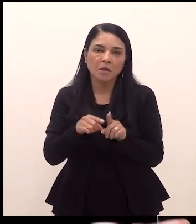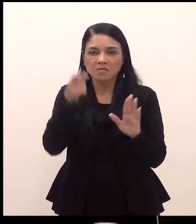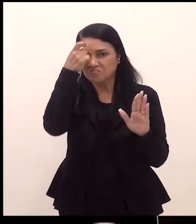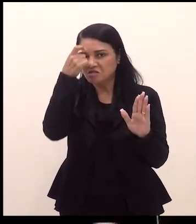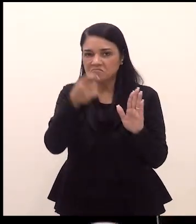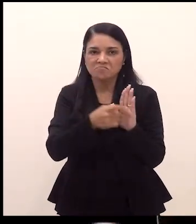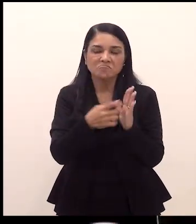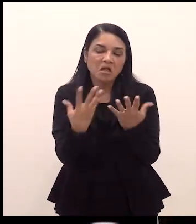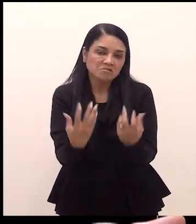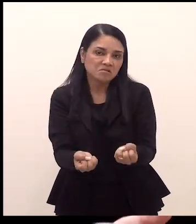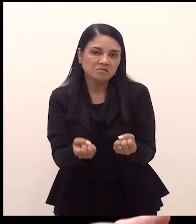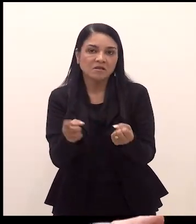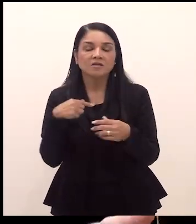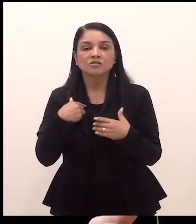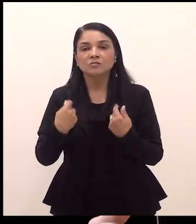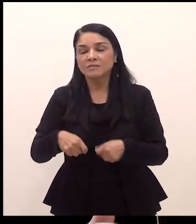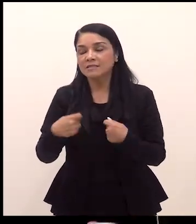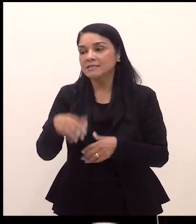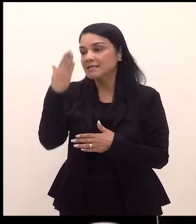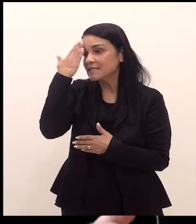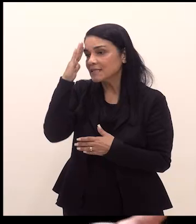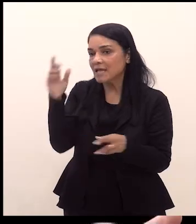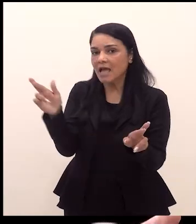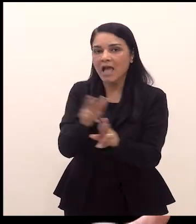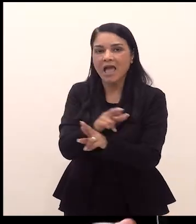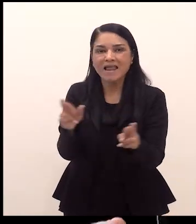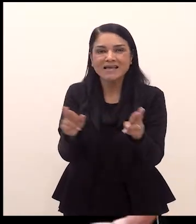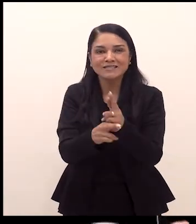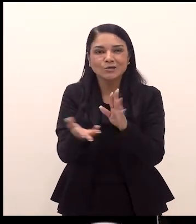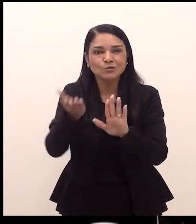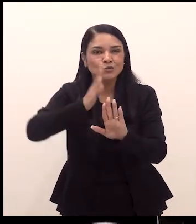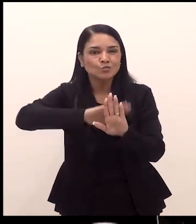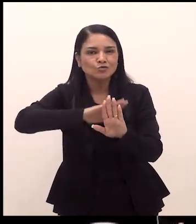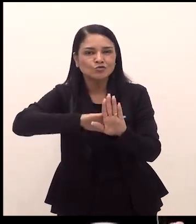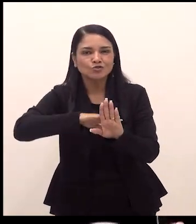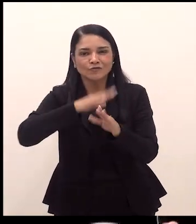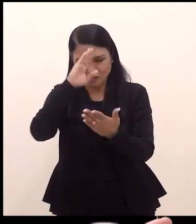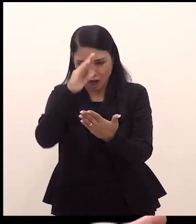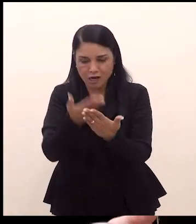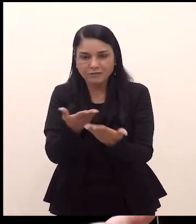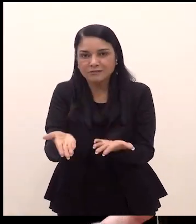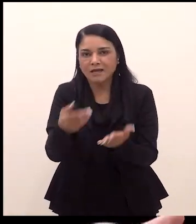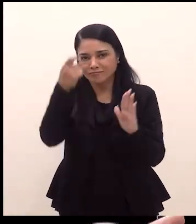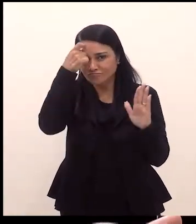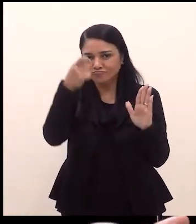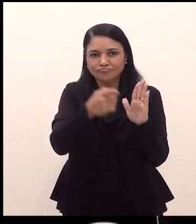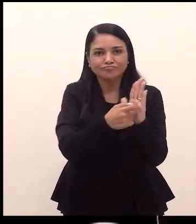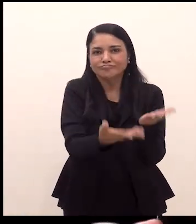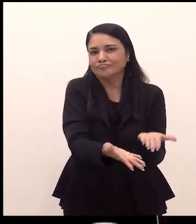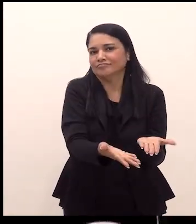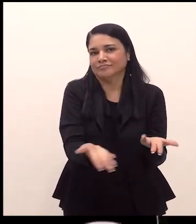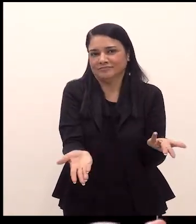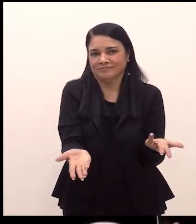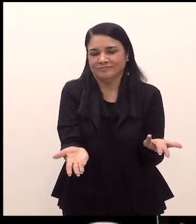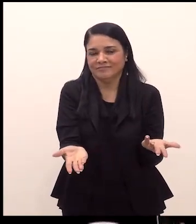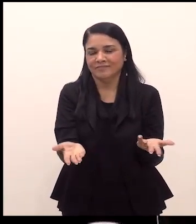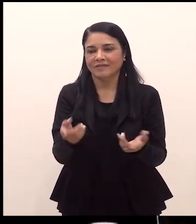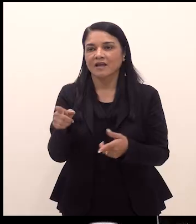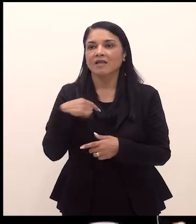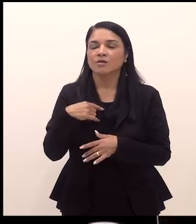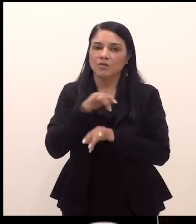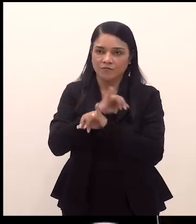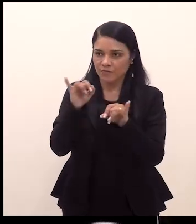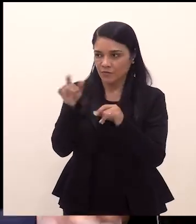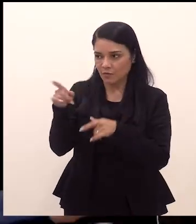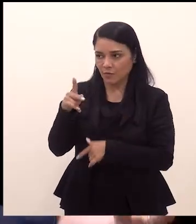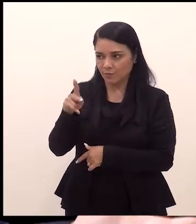ou um conteúdo sintético. E a gente precisa tentar compreender por que elas criam essa relação subjetiva de crença, inclusive com conteúdo